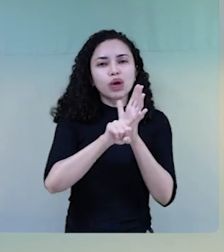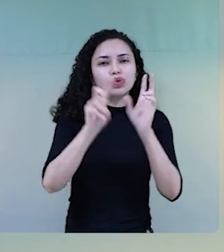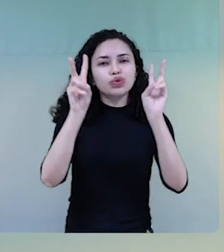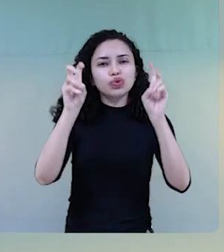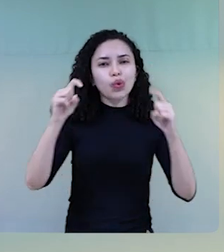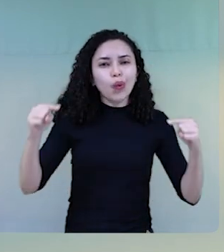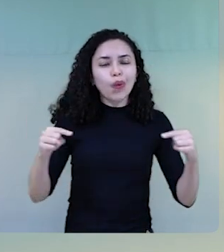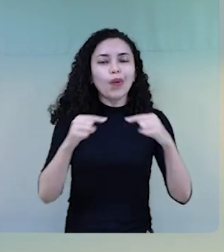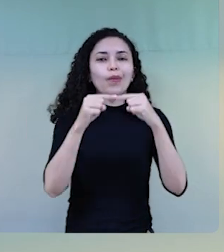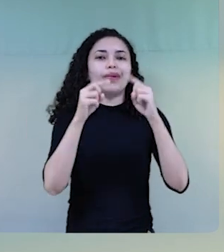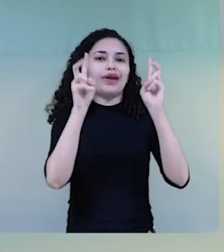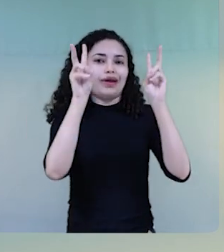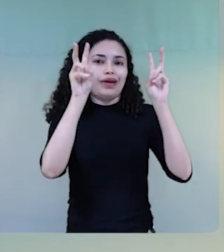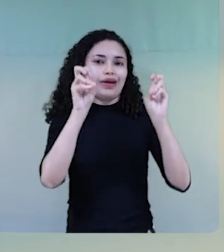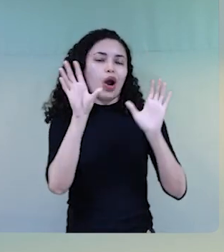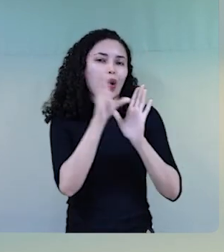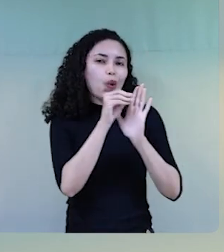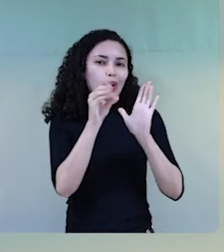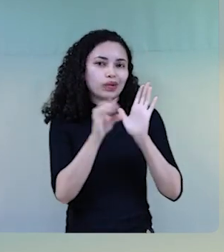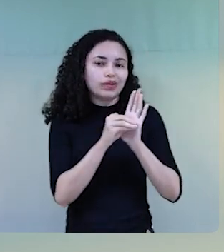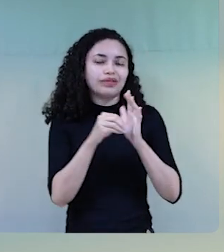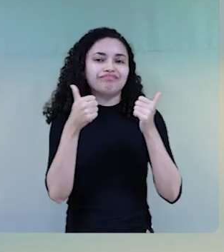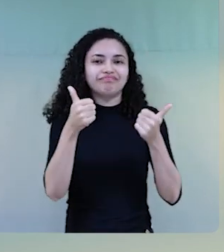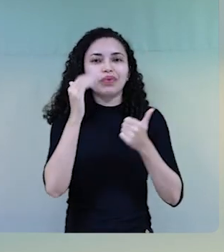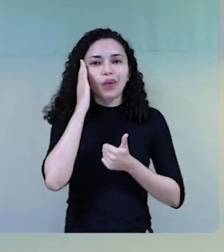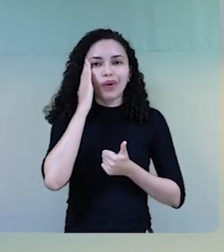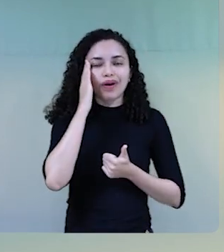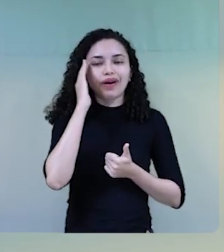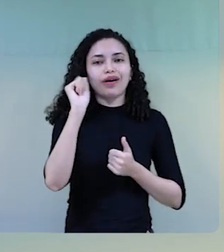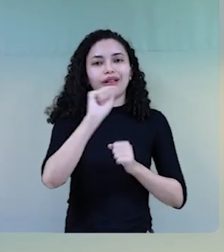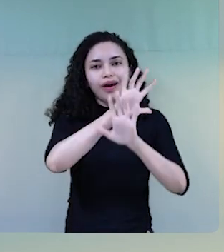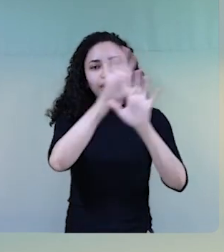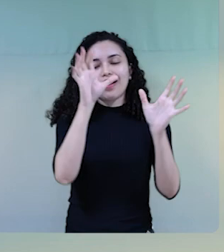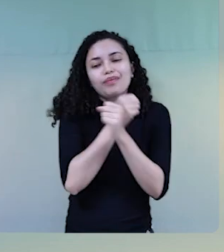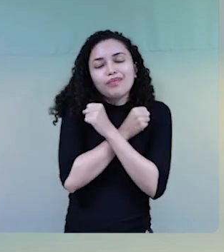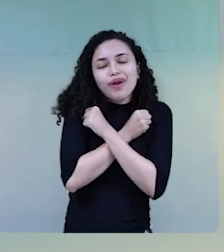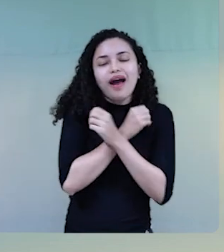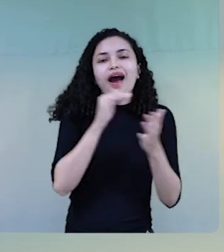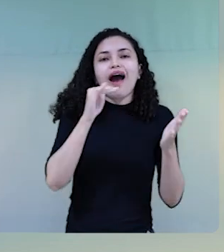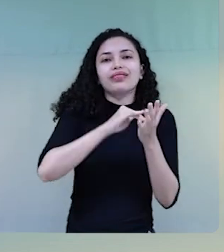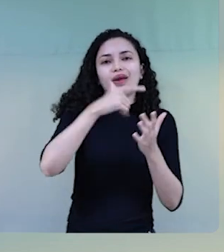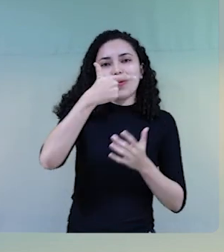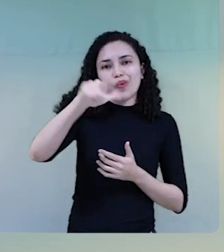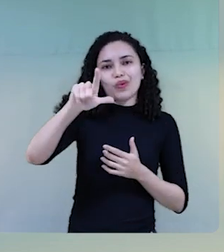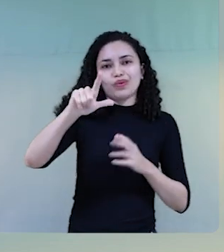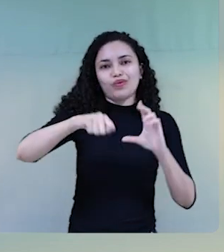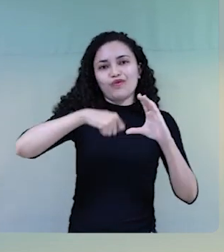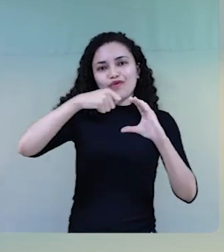Pessoal, espero ter sido claro para você, desejo a vocês um forte abraço e até o próximo vídeo.